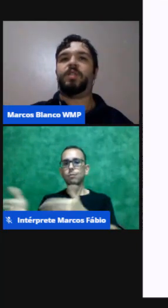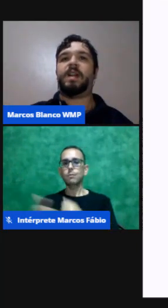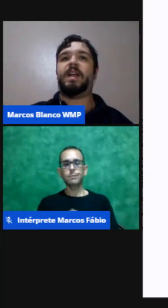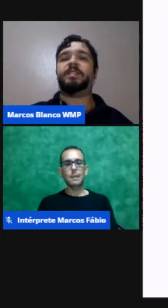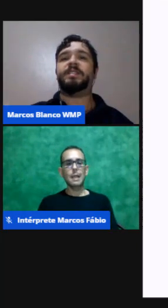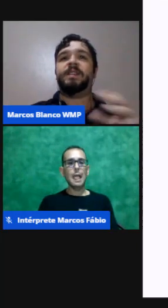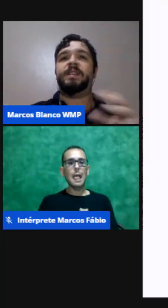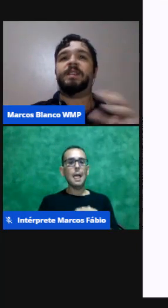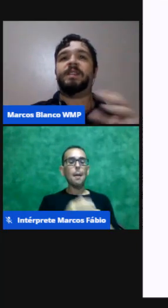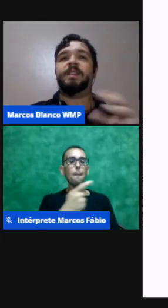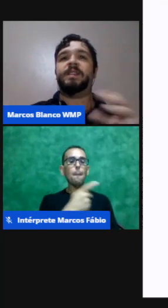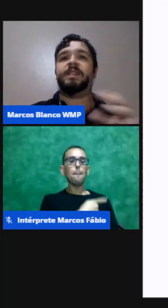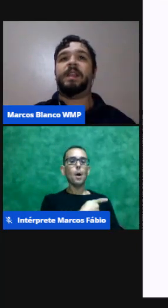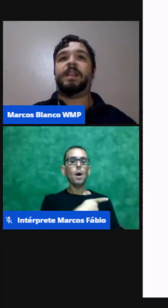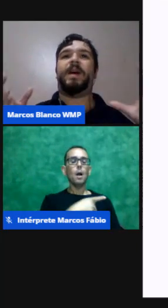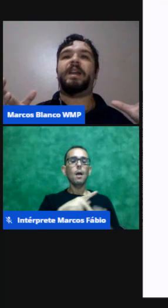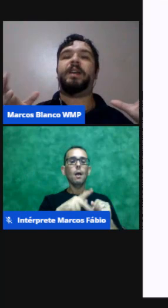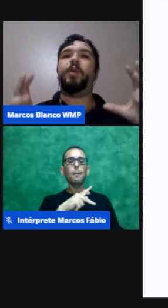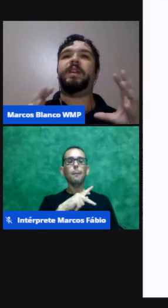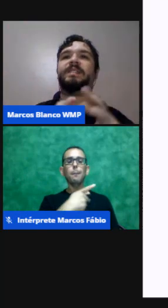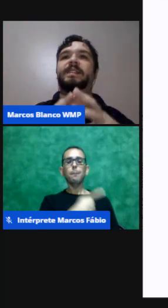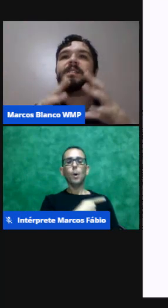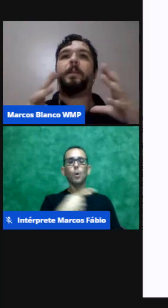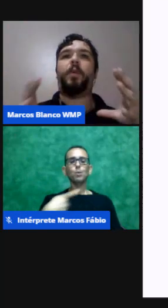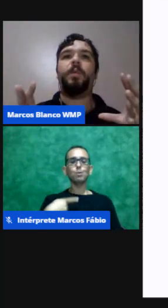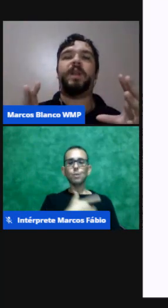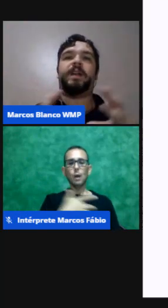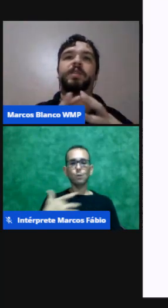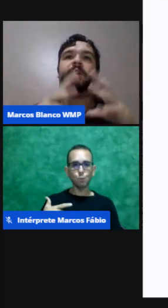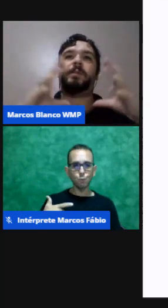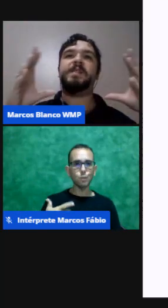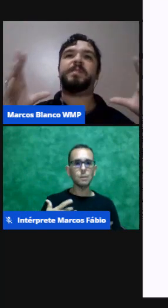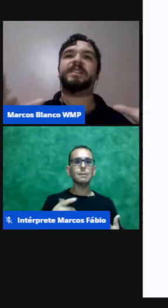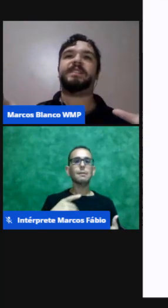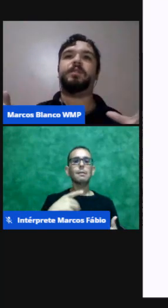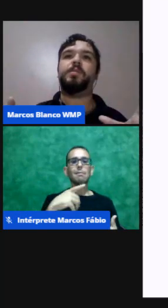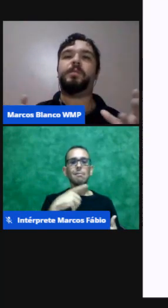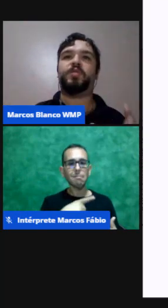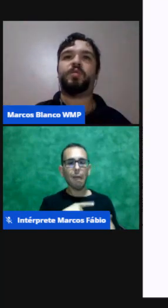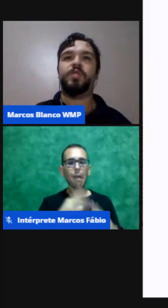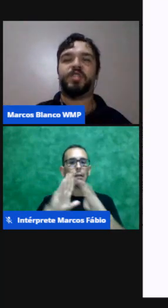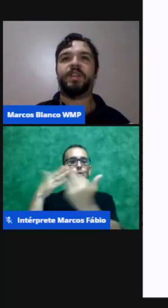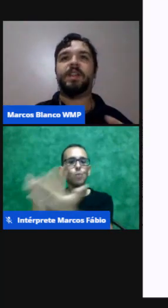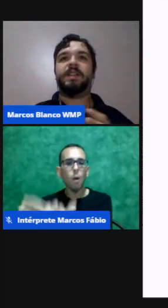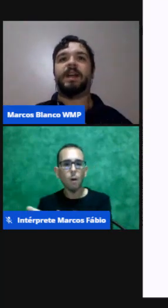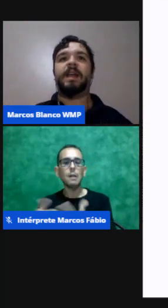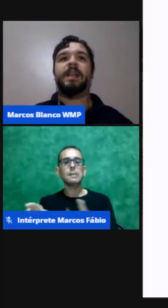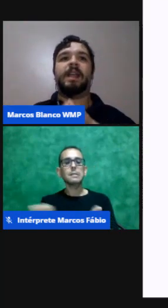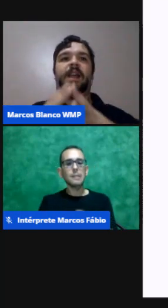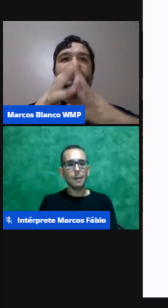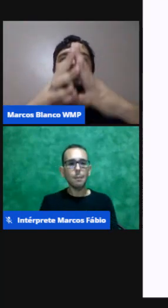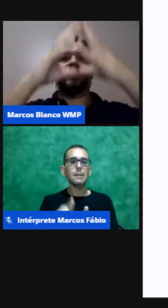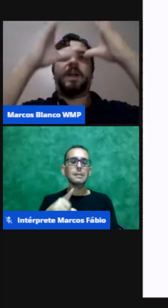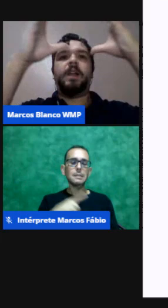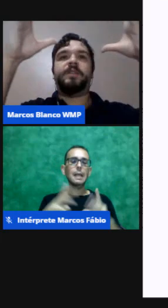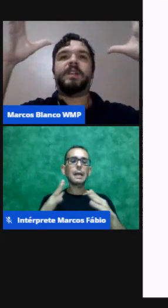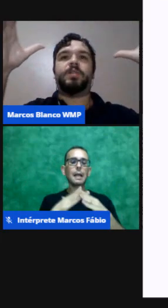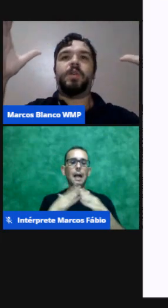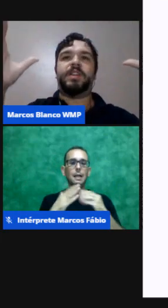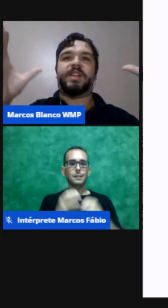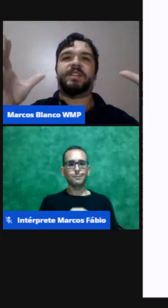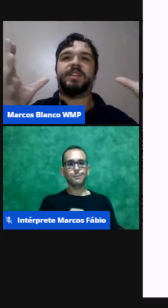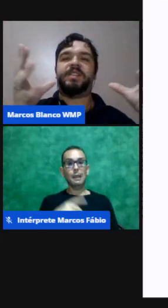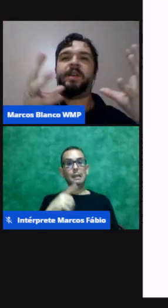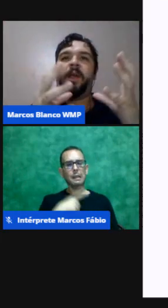e apoiadores locais. E a gente trabalha no modelo de aceitação pública, modelo bem parecido com o SUS. Tá? A gente tem